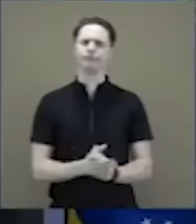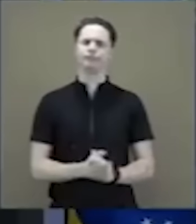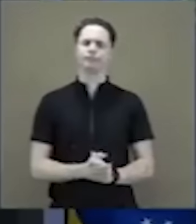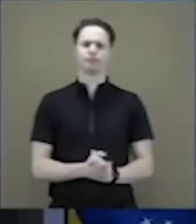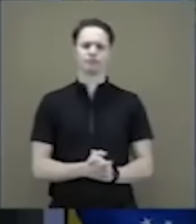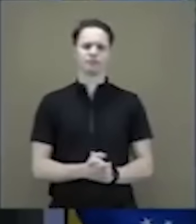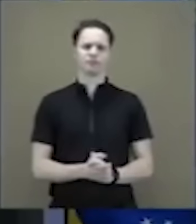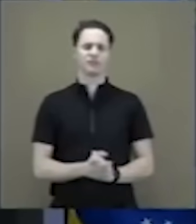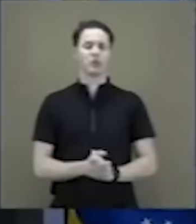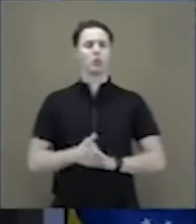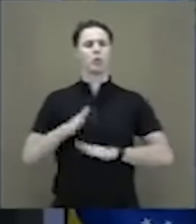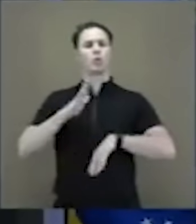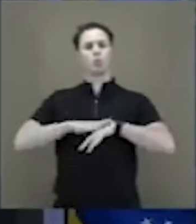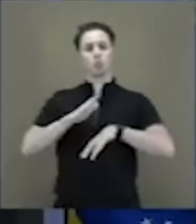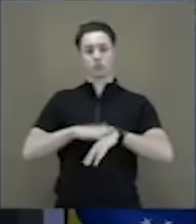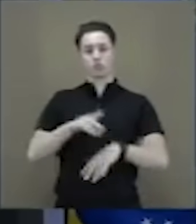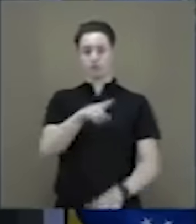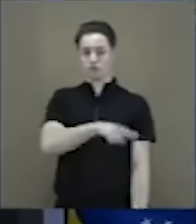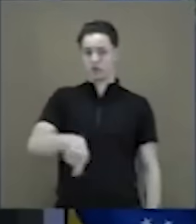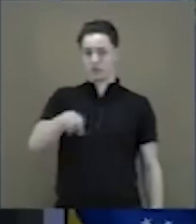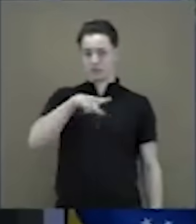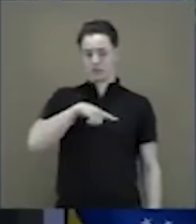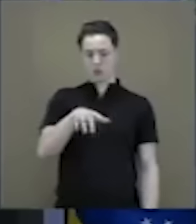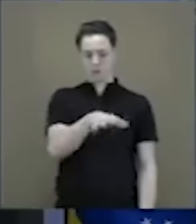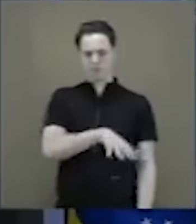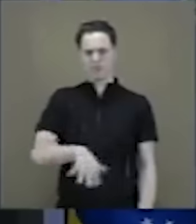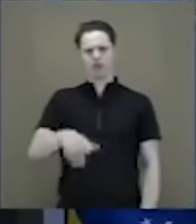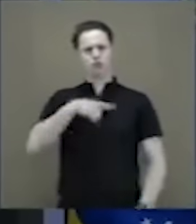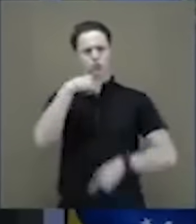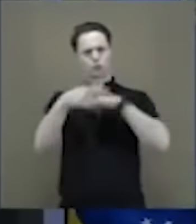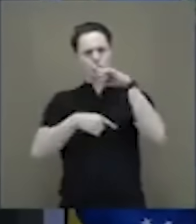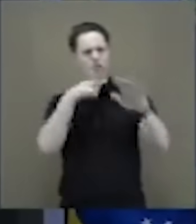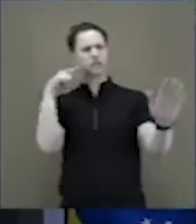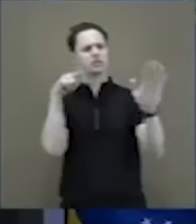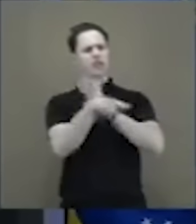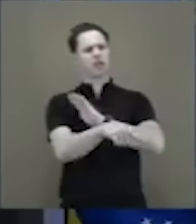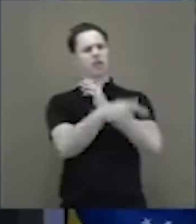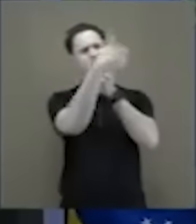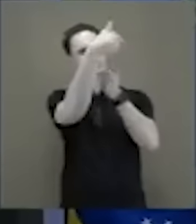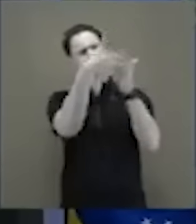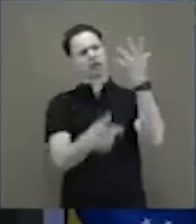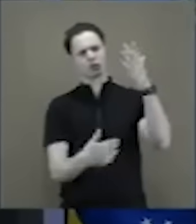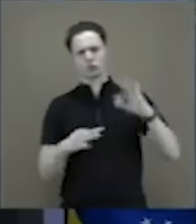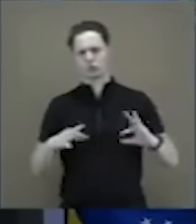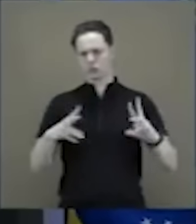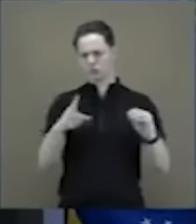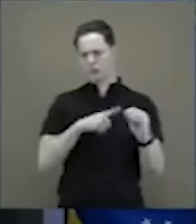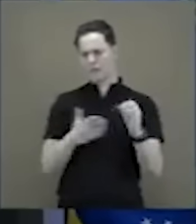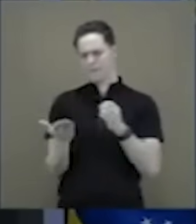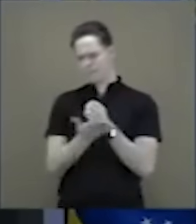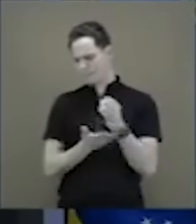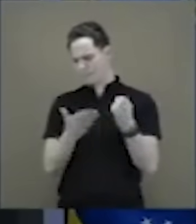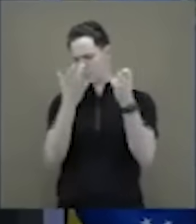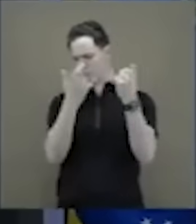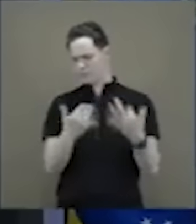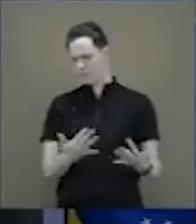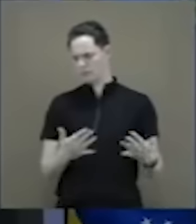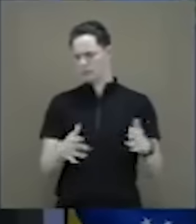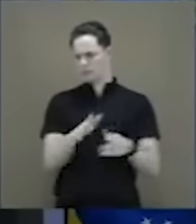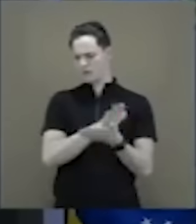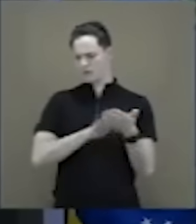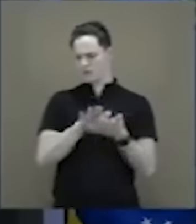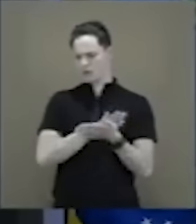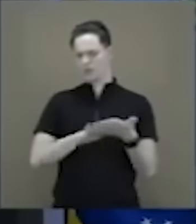Mas quando você tem um ambiente como esse de questionamento de tudo, sem fundamento, sem a limitação do